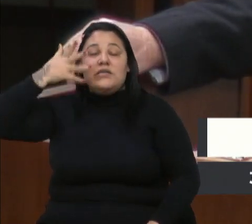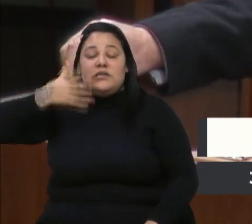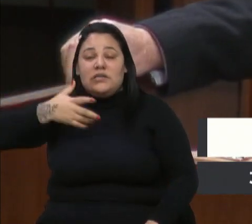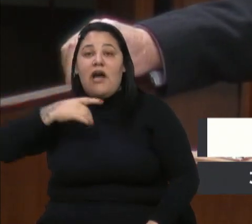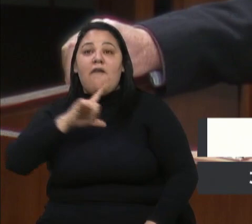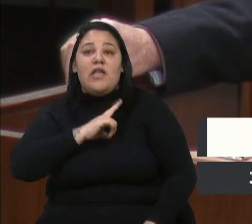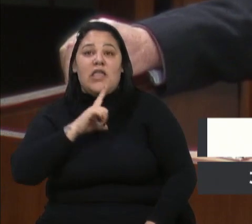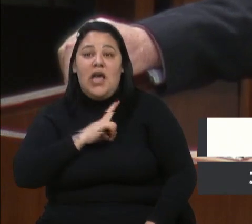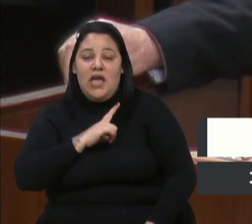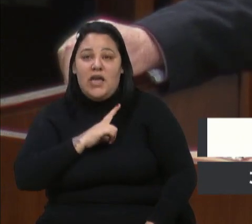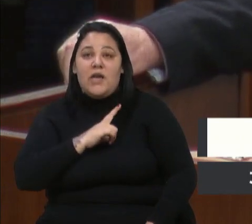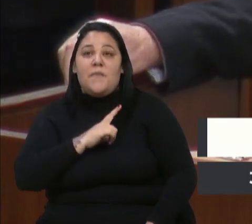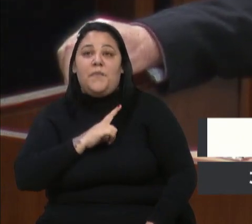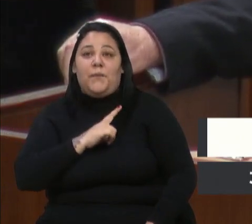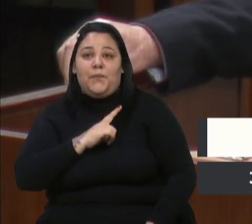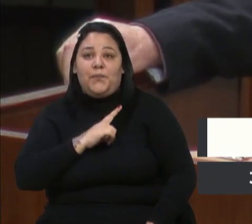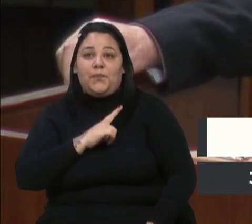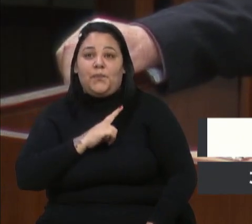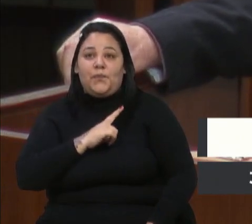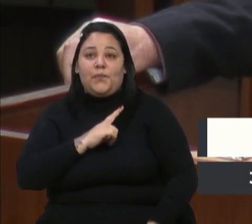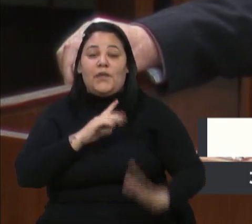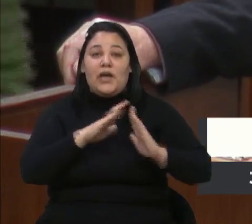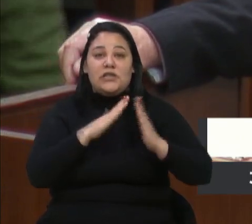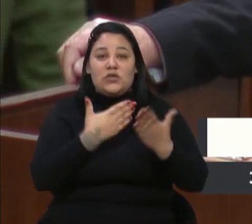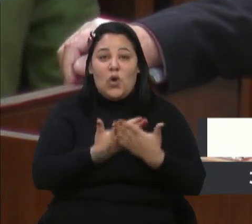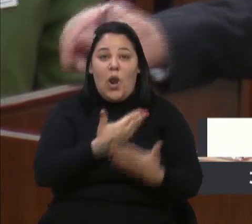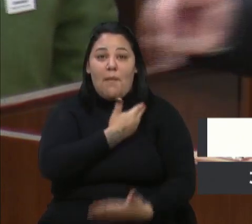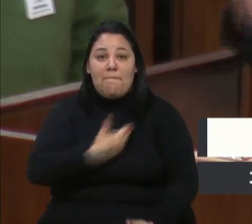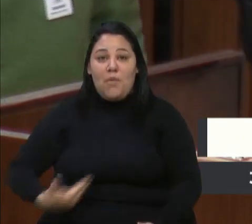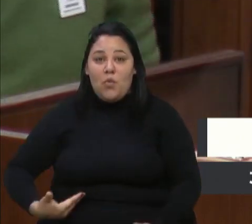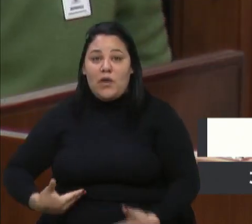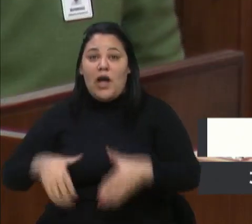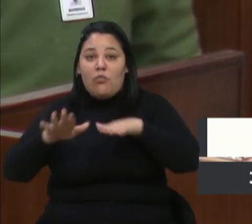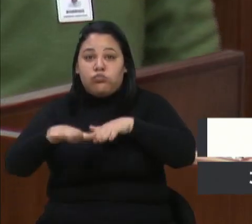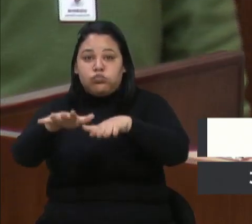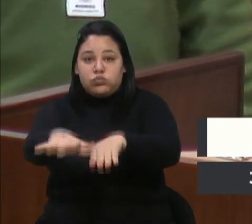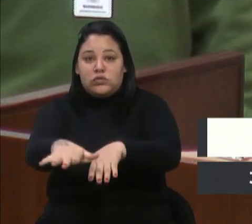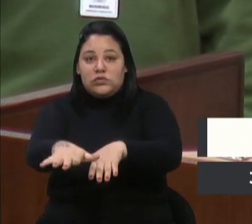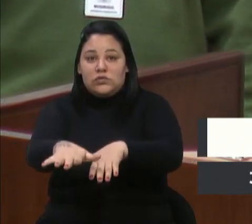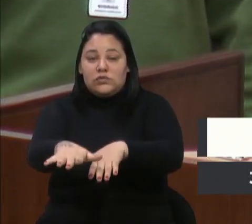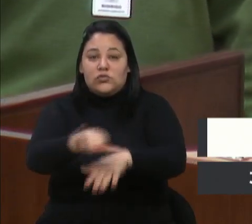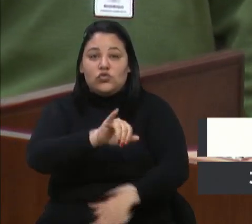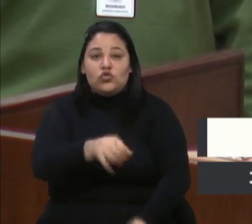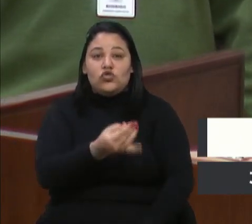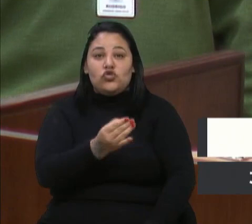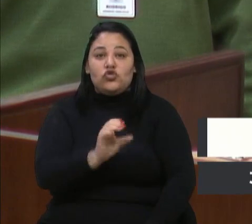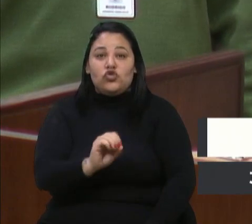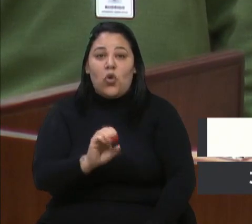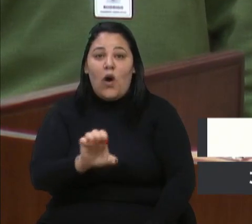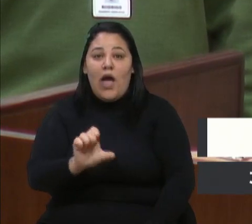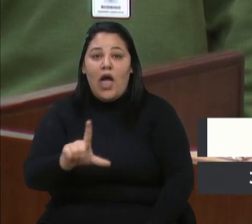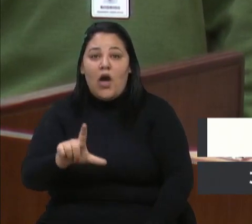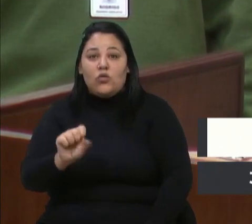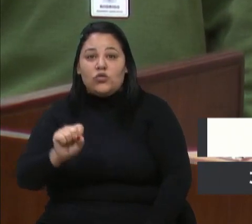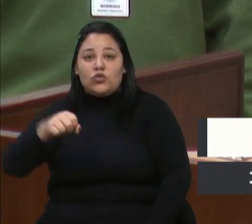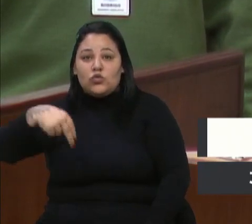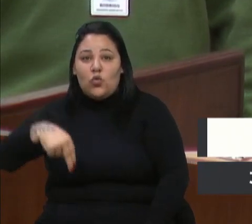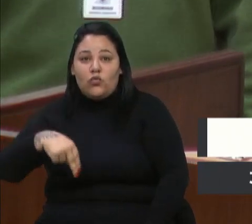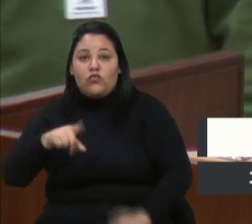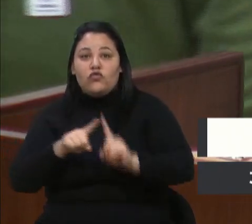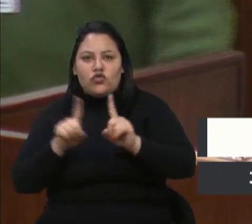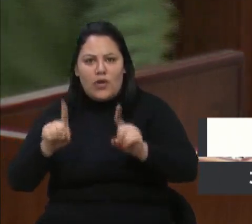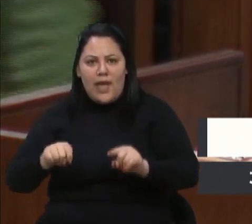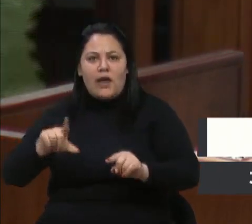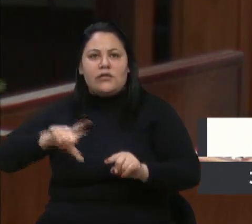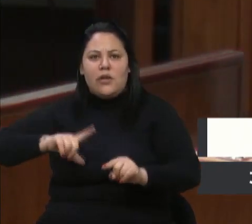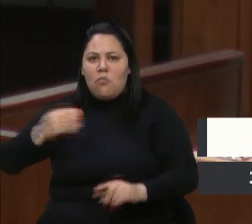nós temos lá a Escola Pública de Trânsito, que o Joelson é um servidor que tem muito conhecimento,